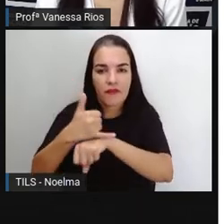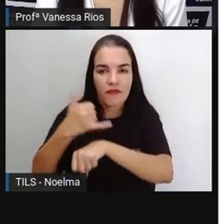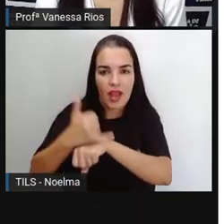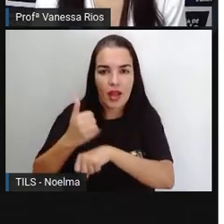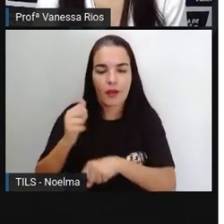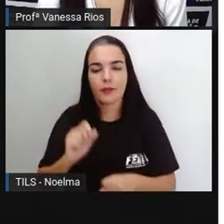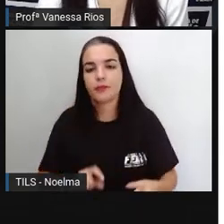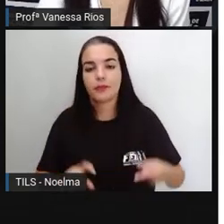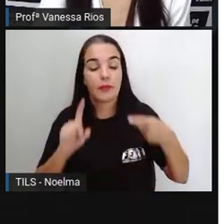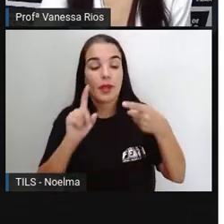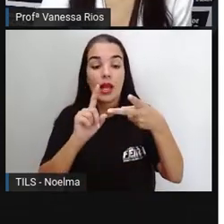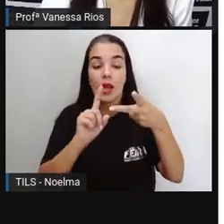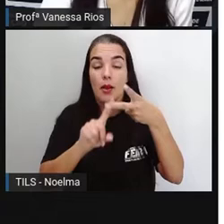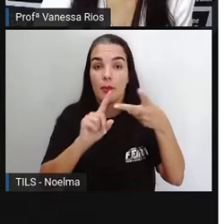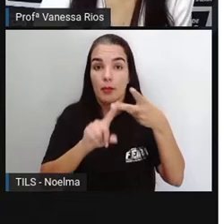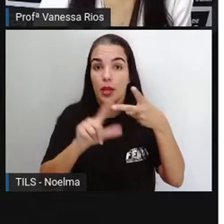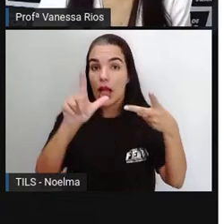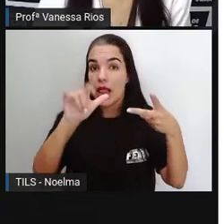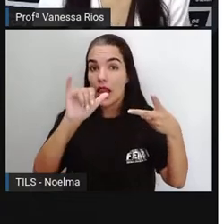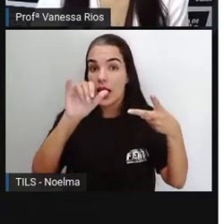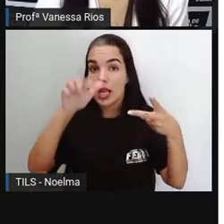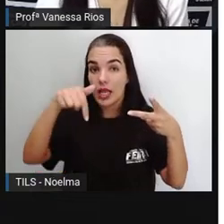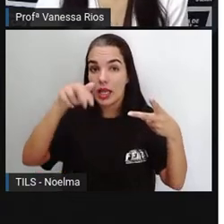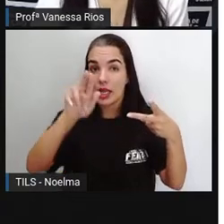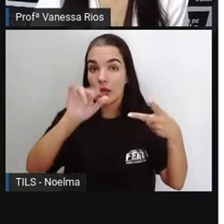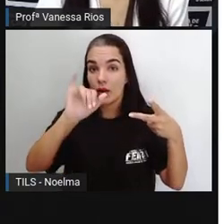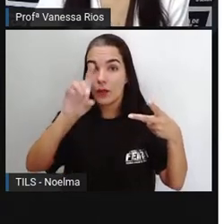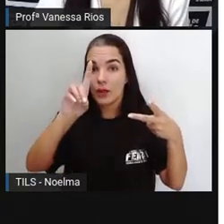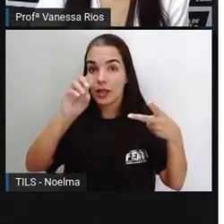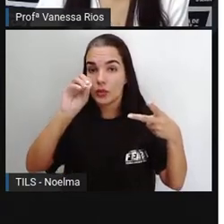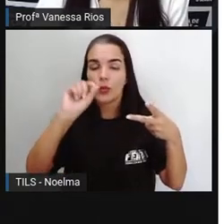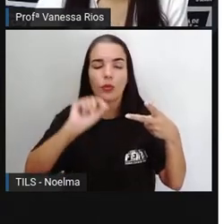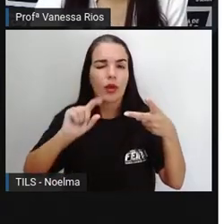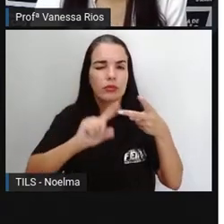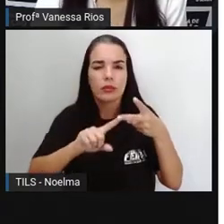Podem aparecer também no estado líquido, um exemplo aí bem